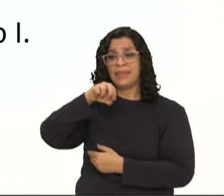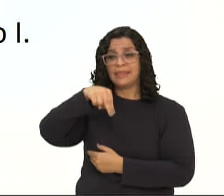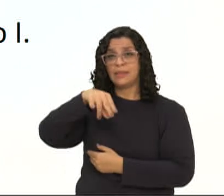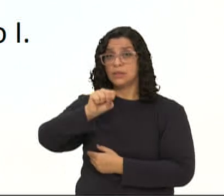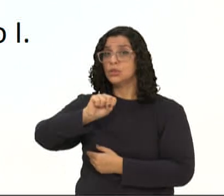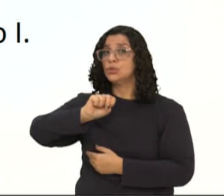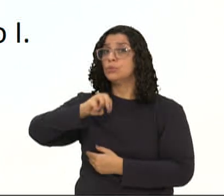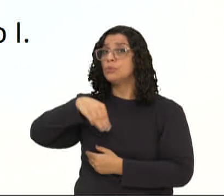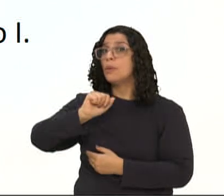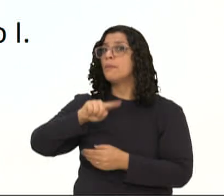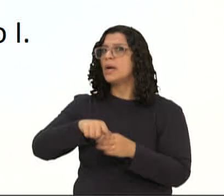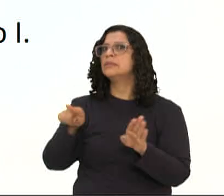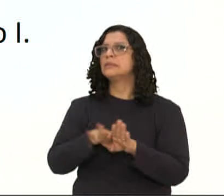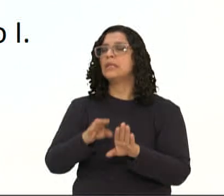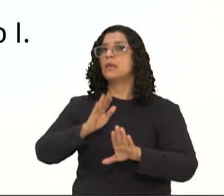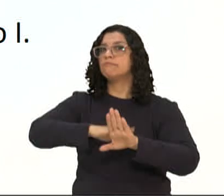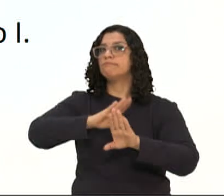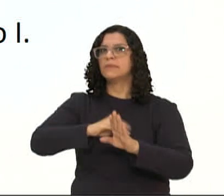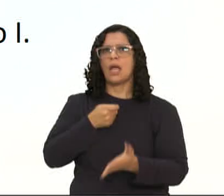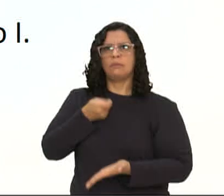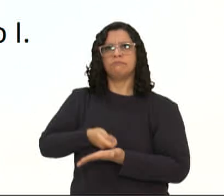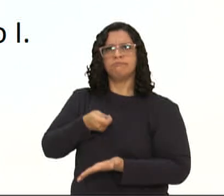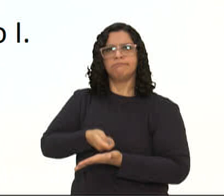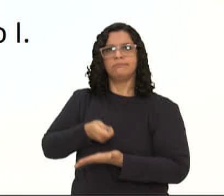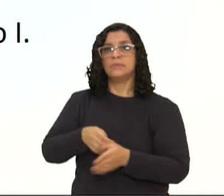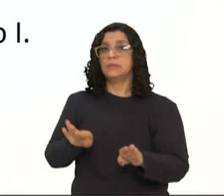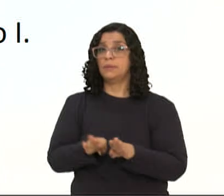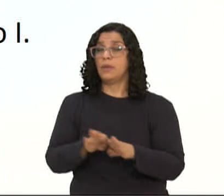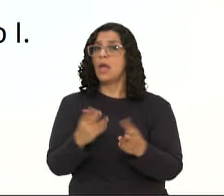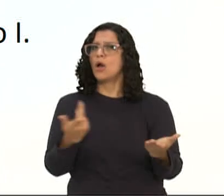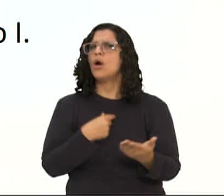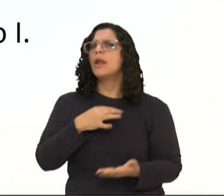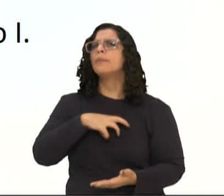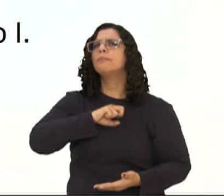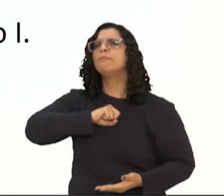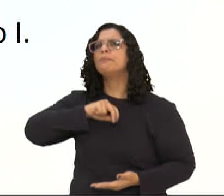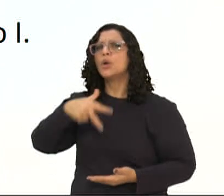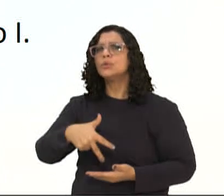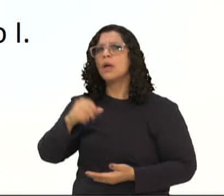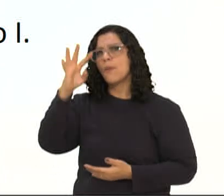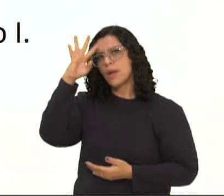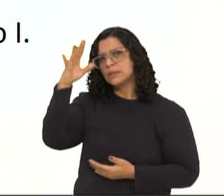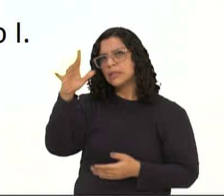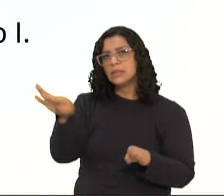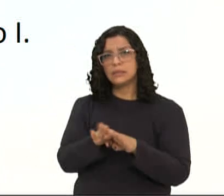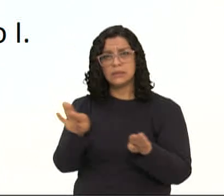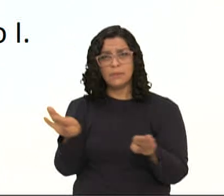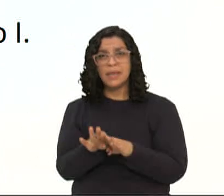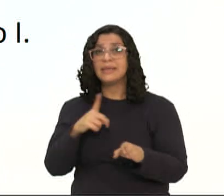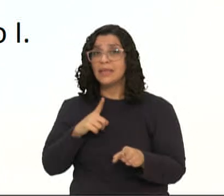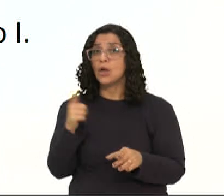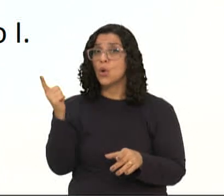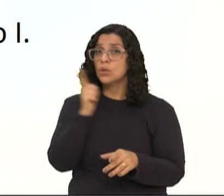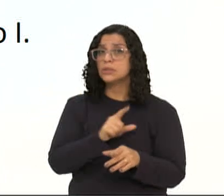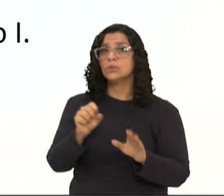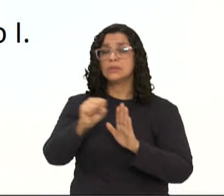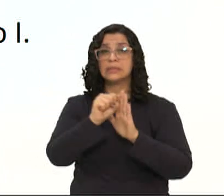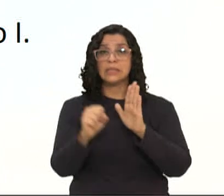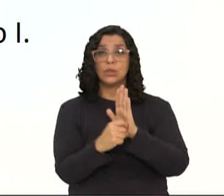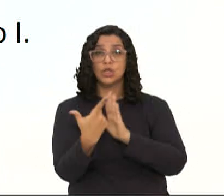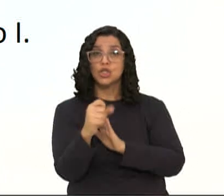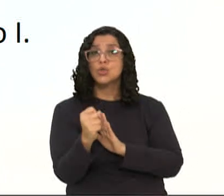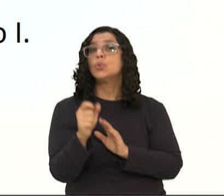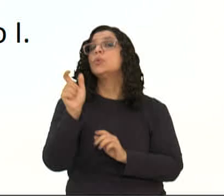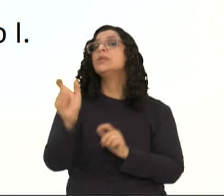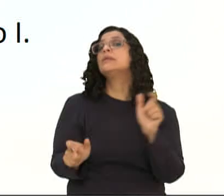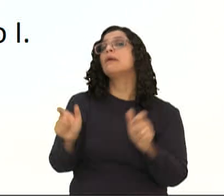absolutismo. E isso que a gente já viu no exercício anterior. No caso de Portugal, as ideias iluministas tiveram penetração no século XVIII por